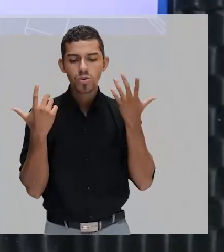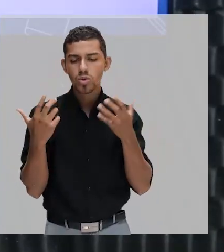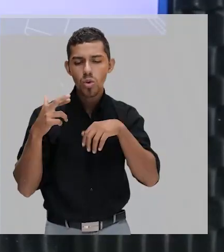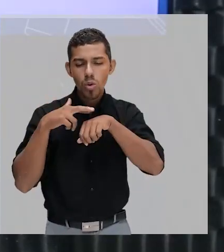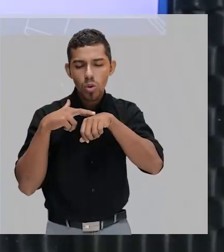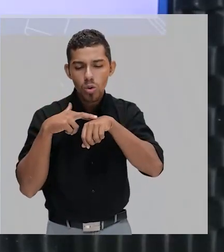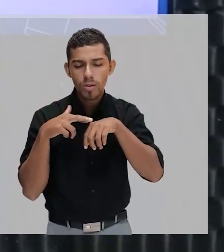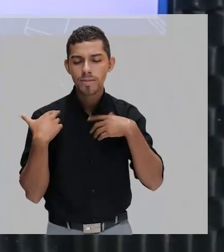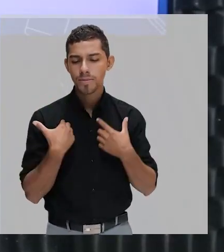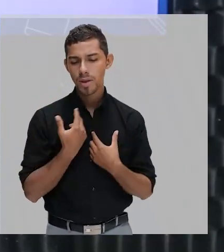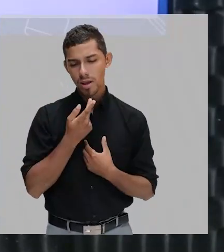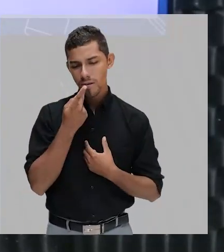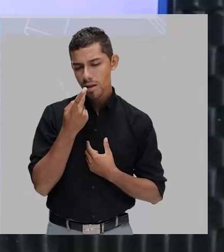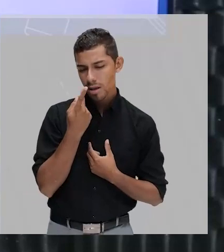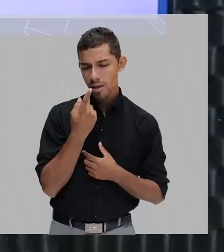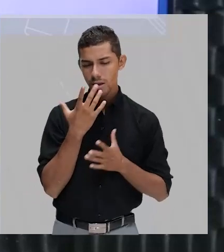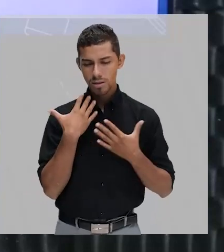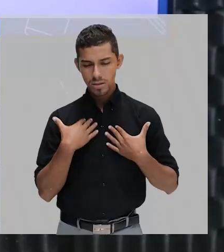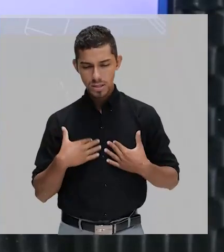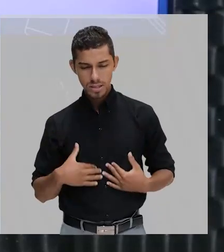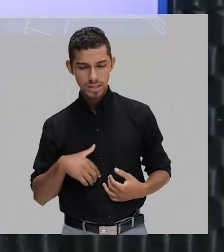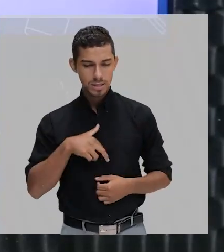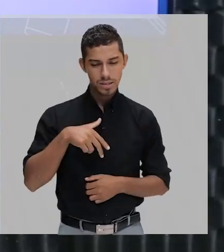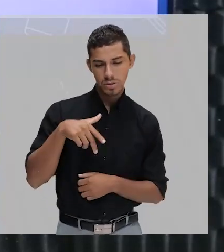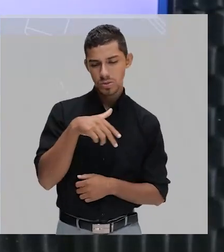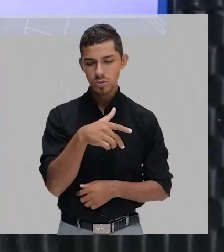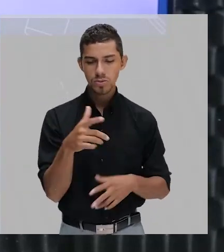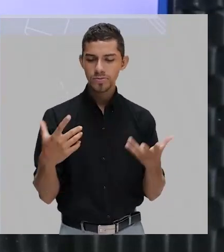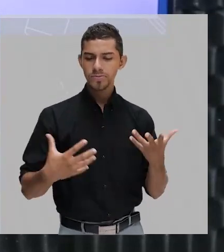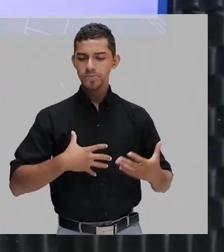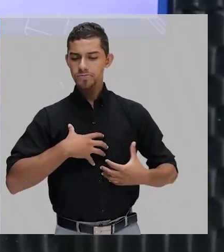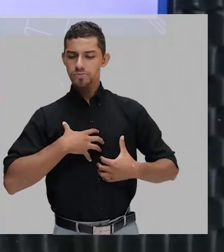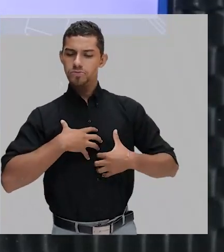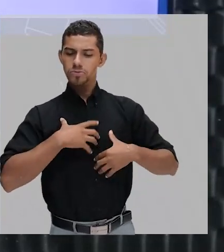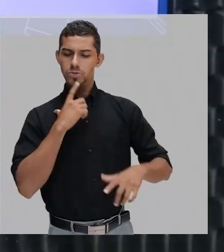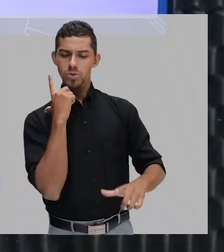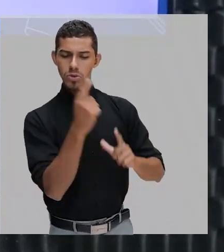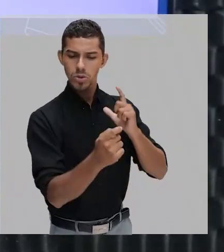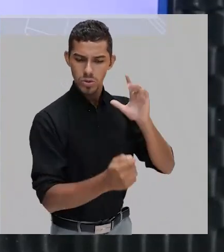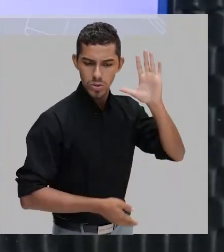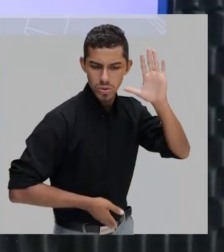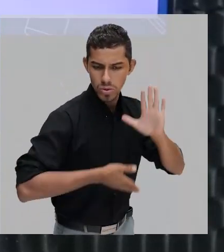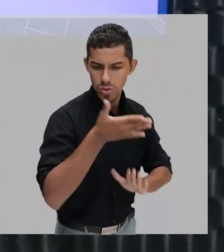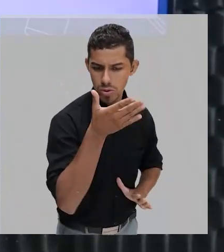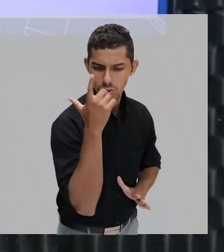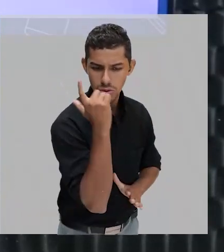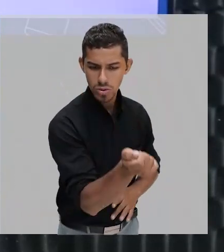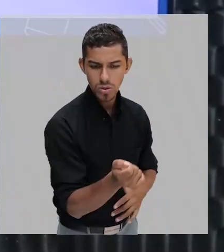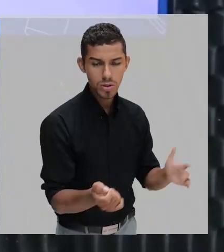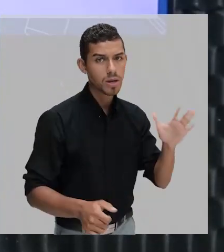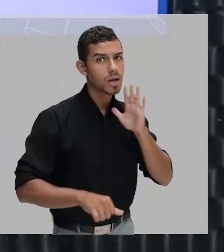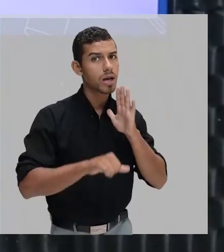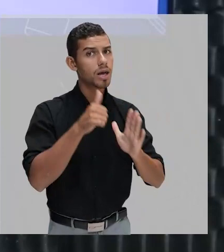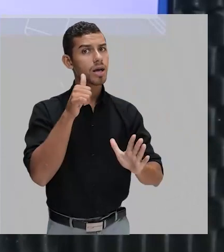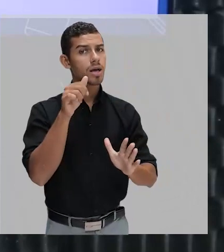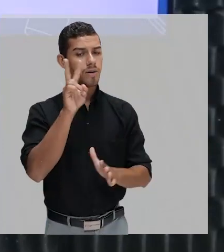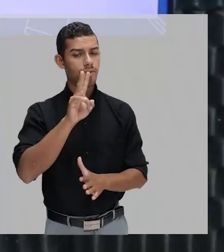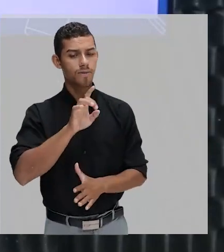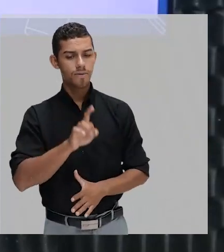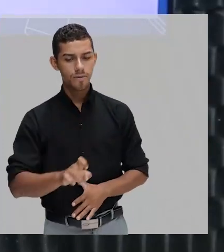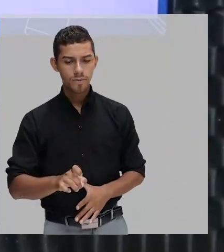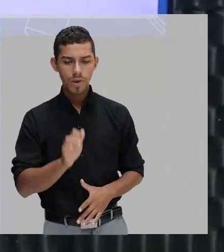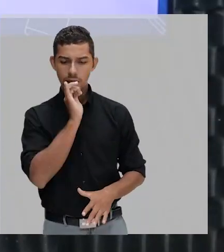macia e andar vagaroso. Intitula-se Forro, e quando fugiu, a primeira vez, esteve contratado